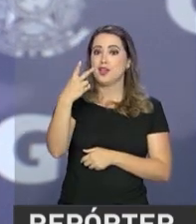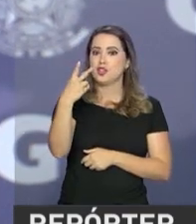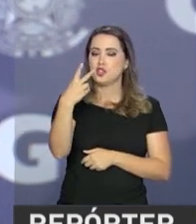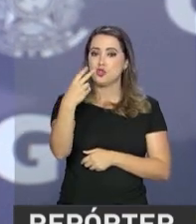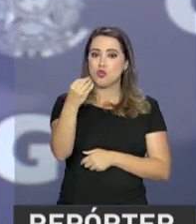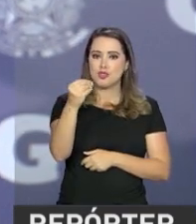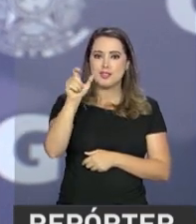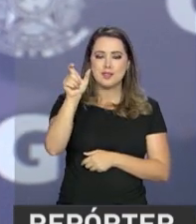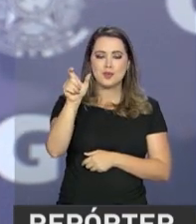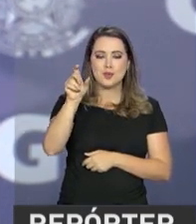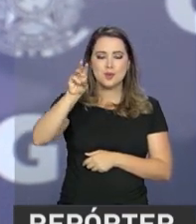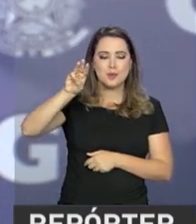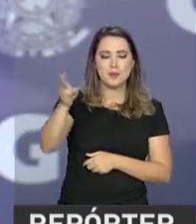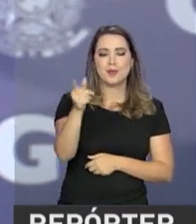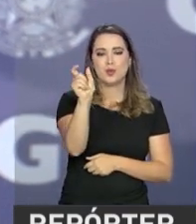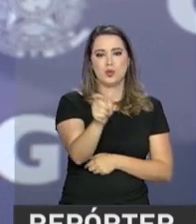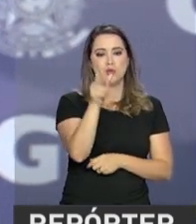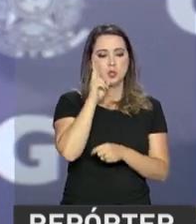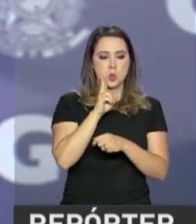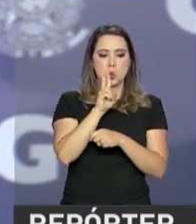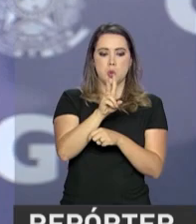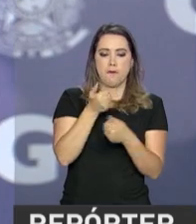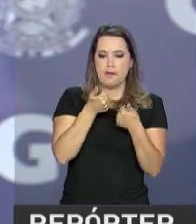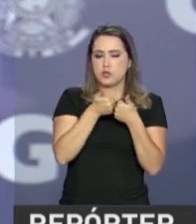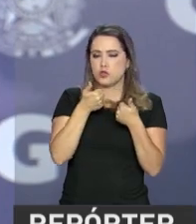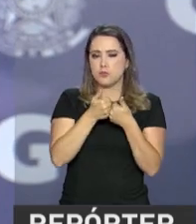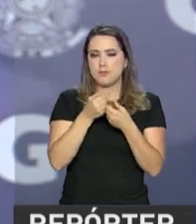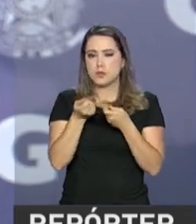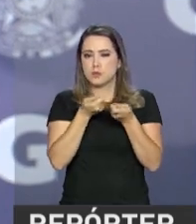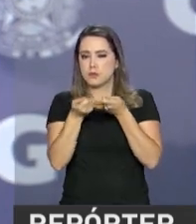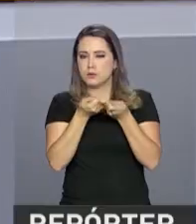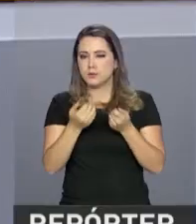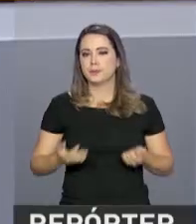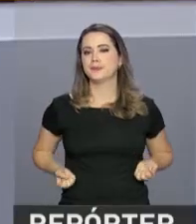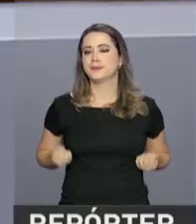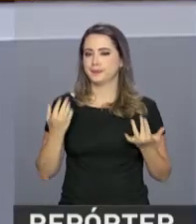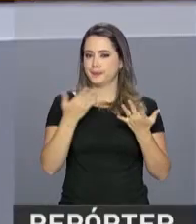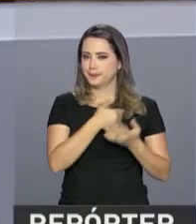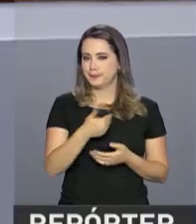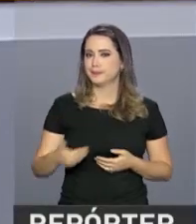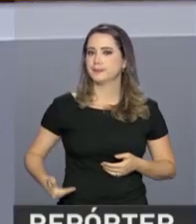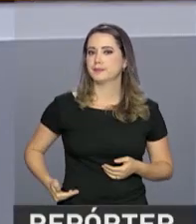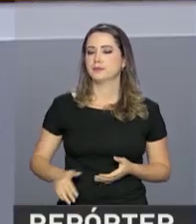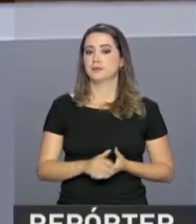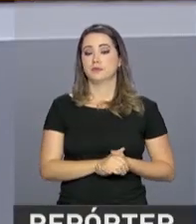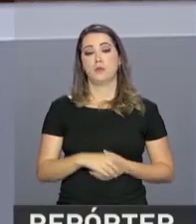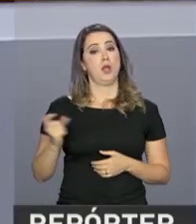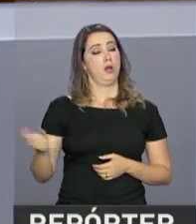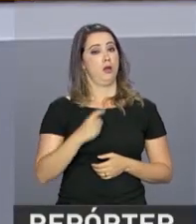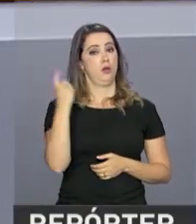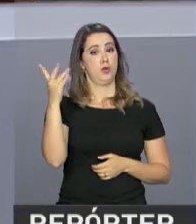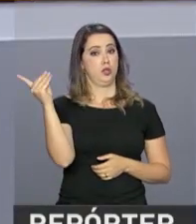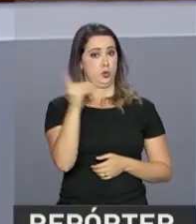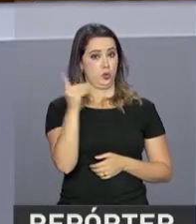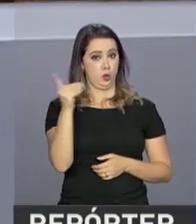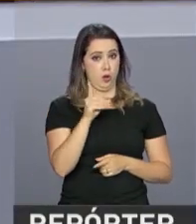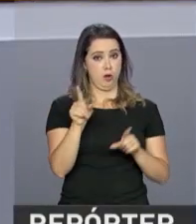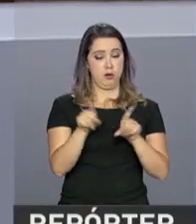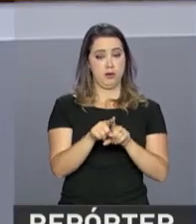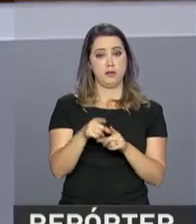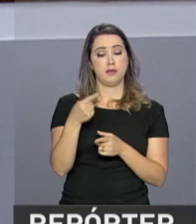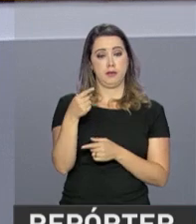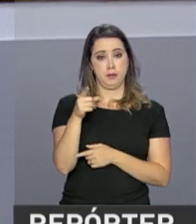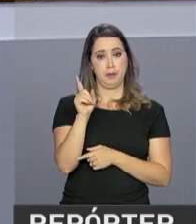milhões de auditores olhando os recursos públicos é essencial para que a gente tenha um país mais justo a alta do dólar e do querosene de aviação